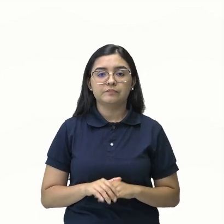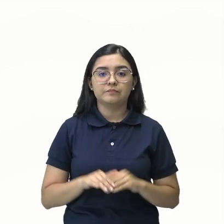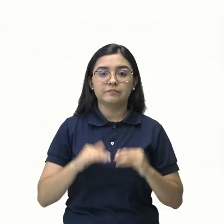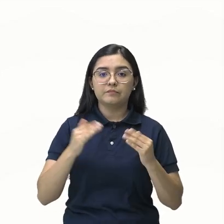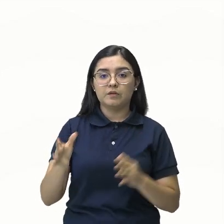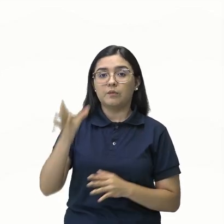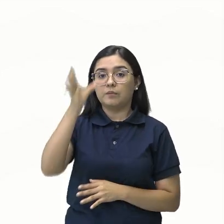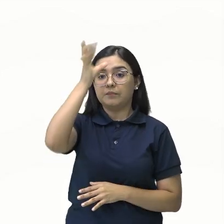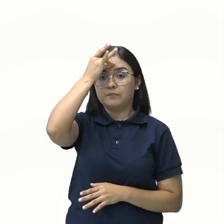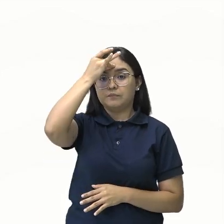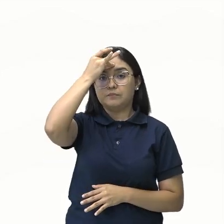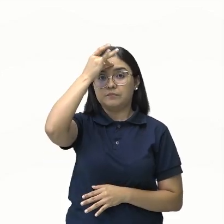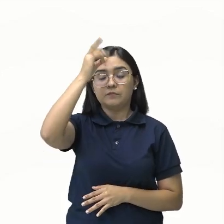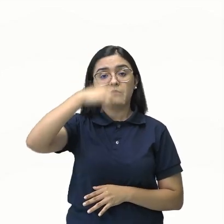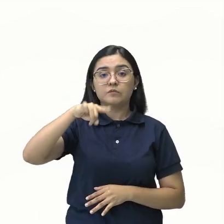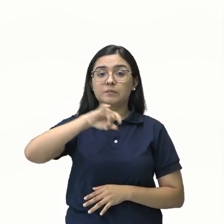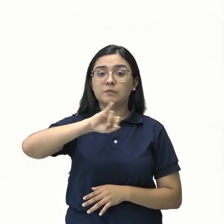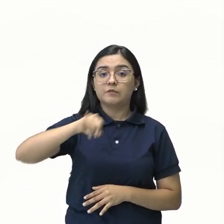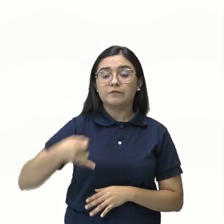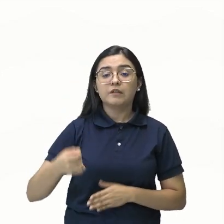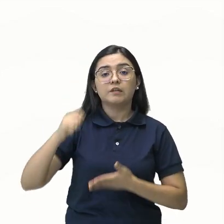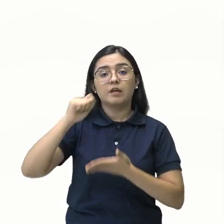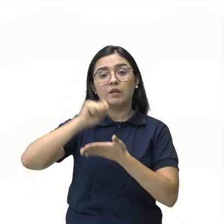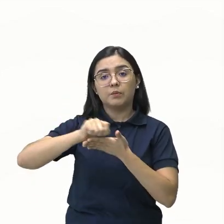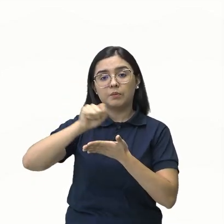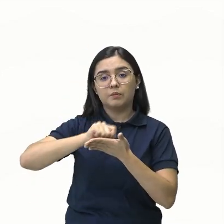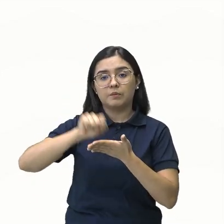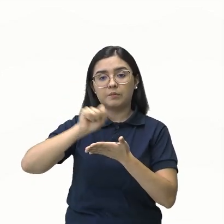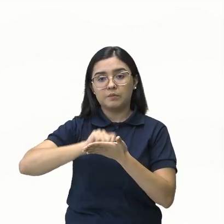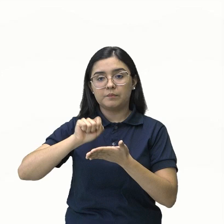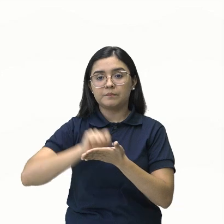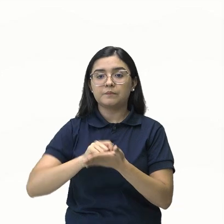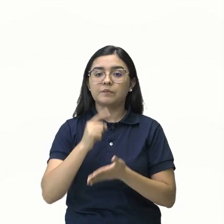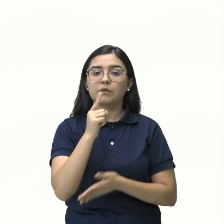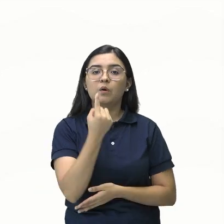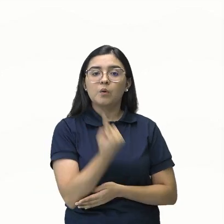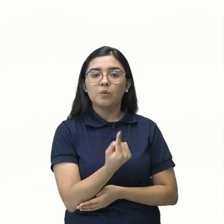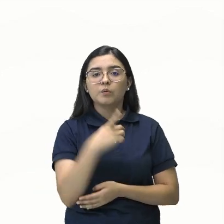gravem bem isso aqui, já vão anotando. 1 decímetro